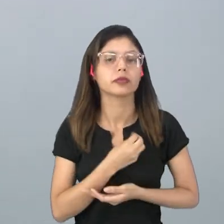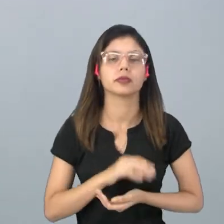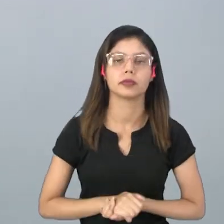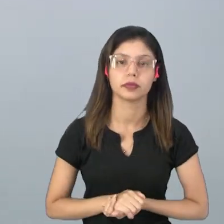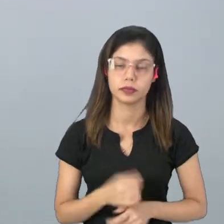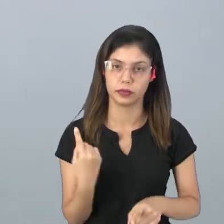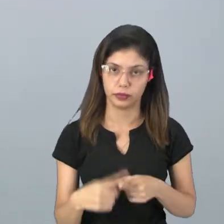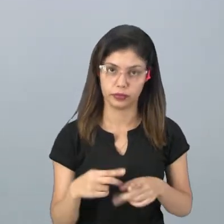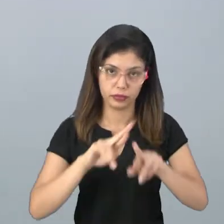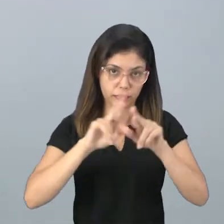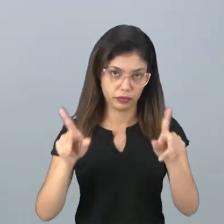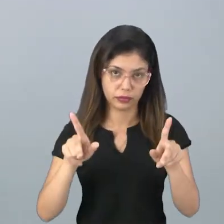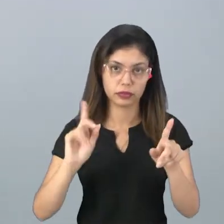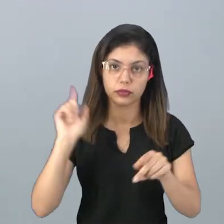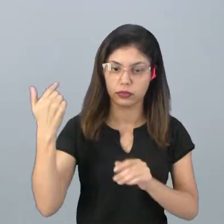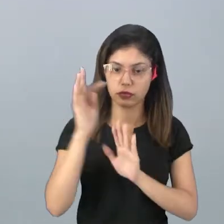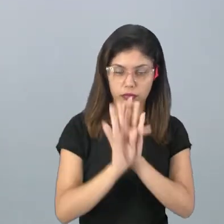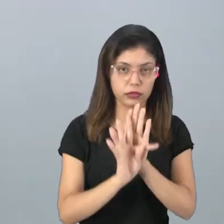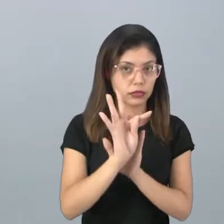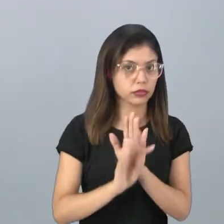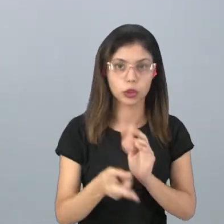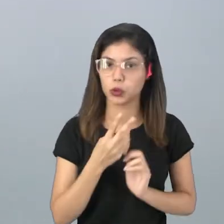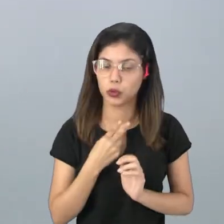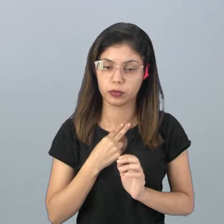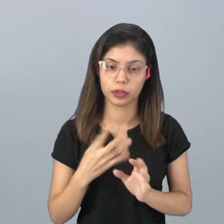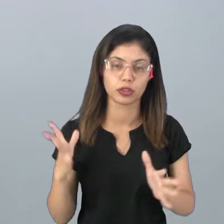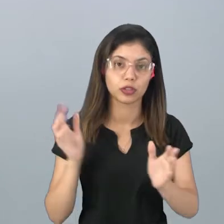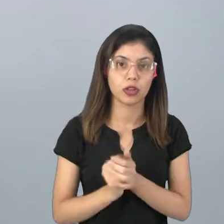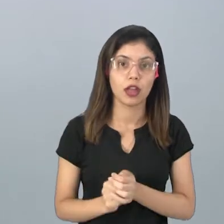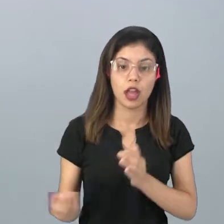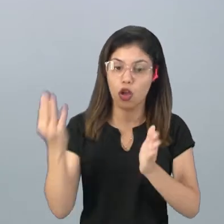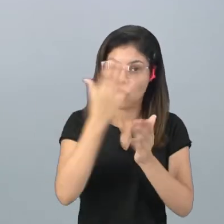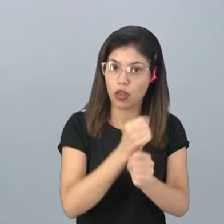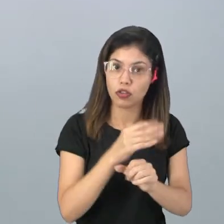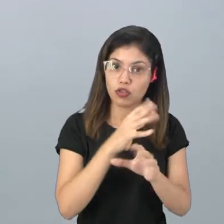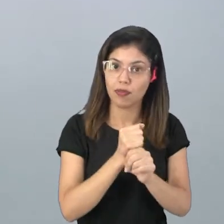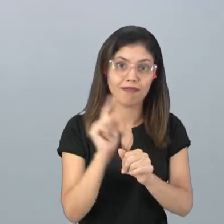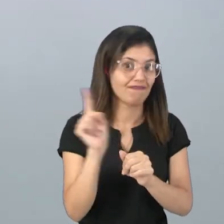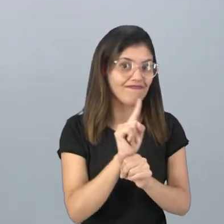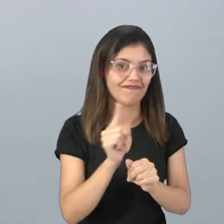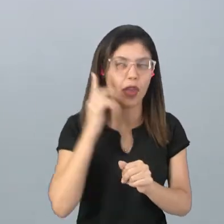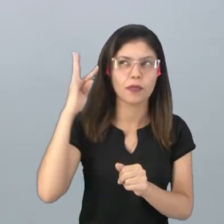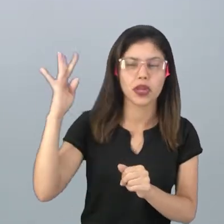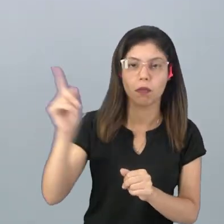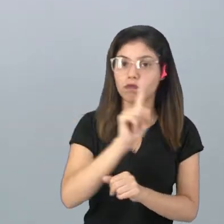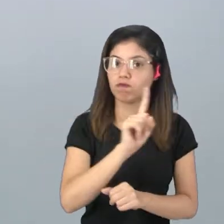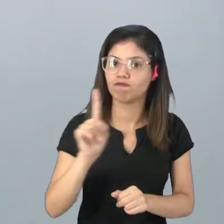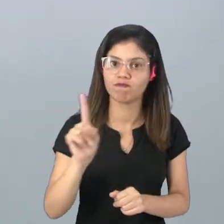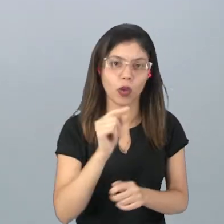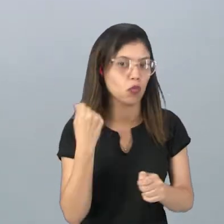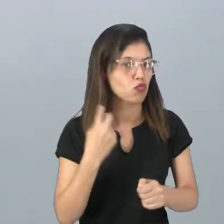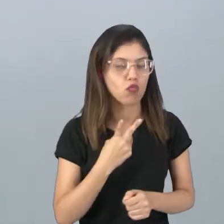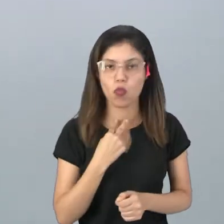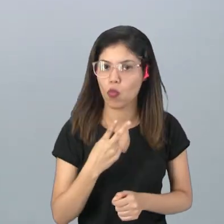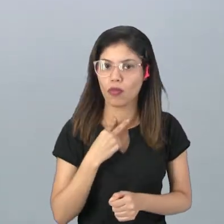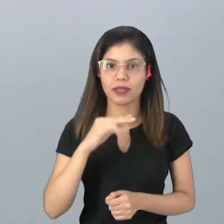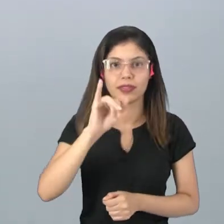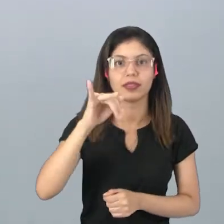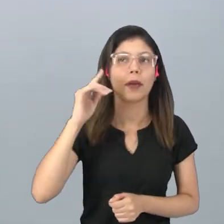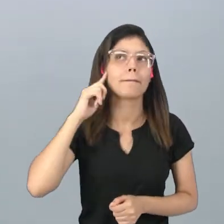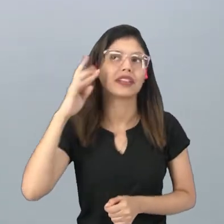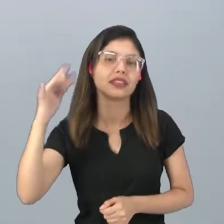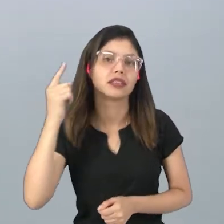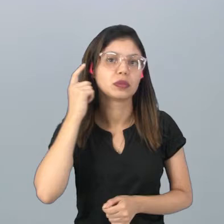dessa vida dessa pessoa, porque diferente de outros textos, eu não posso acrescentar uma informação nova, fictícia ali,